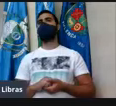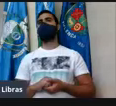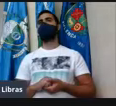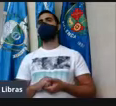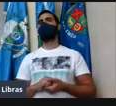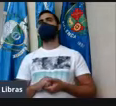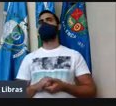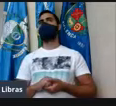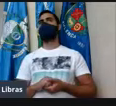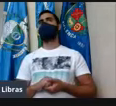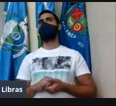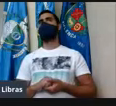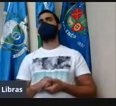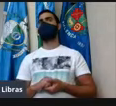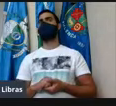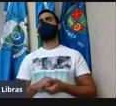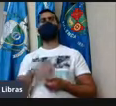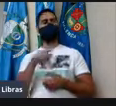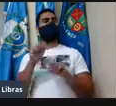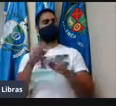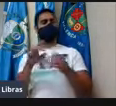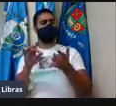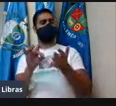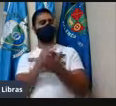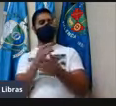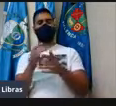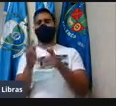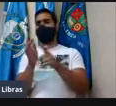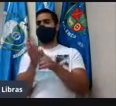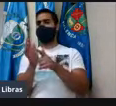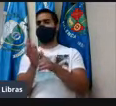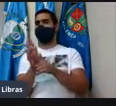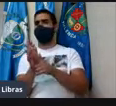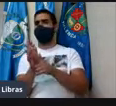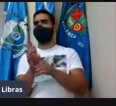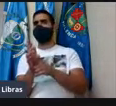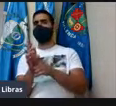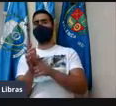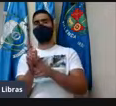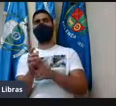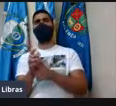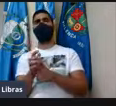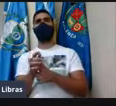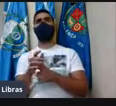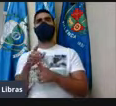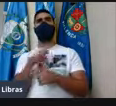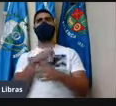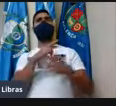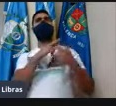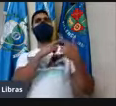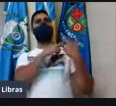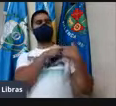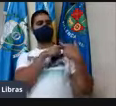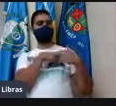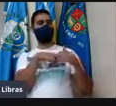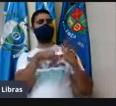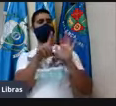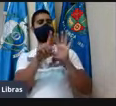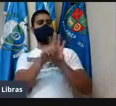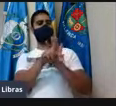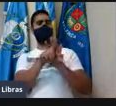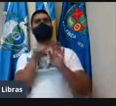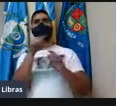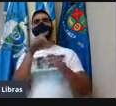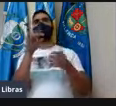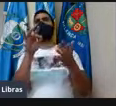esses documentos que Vossa Excelência sem trouxe. Problema, sem problema, vereador. E com a responsabilidade da lei, sem problema. Que o